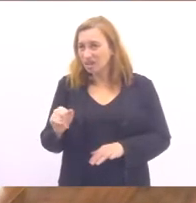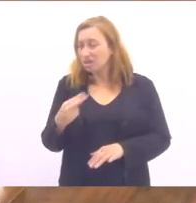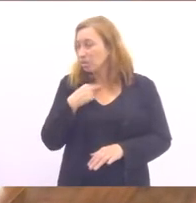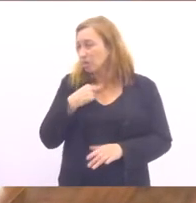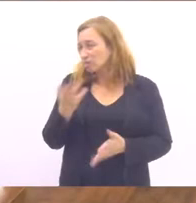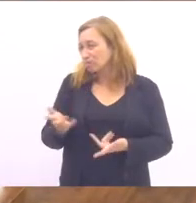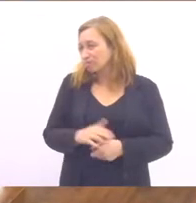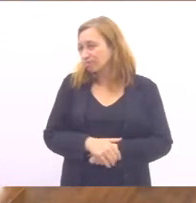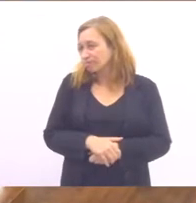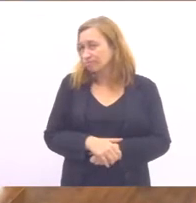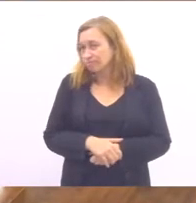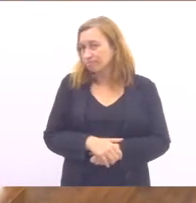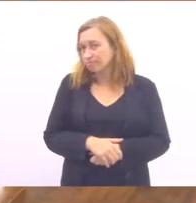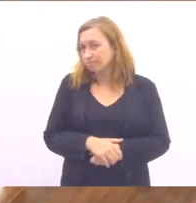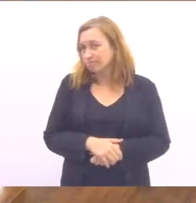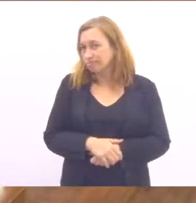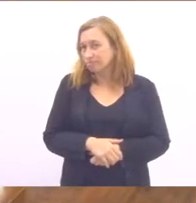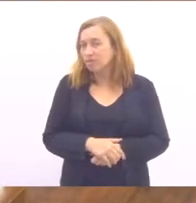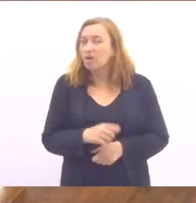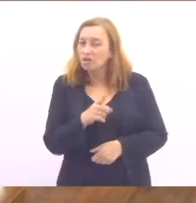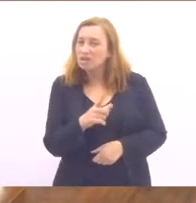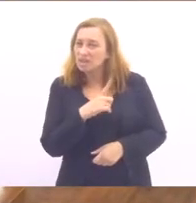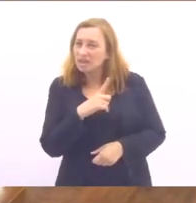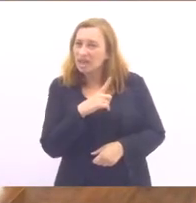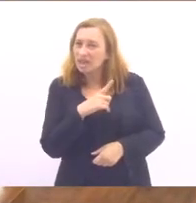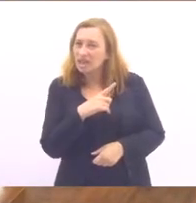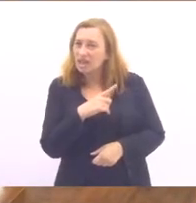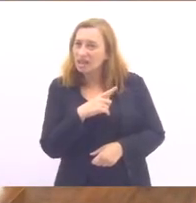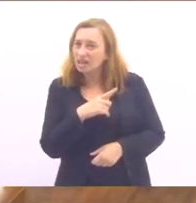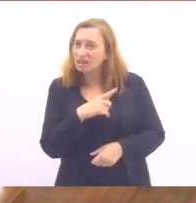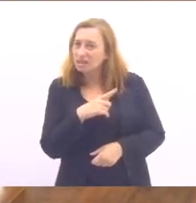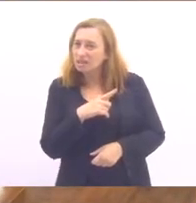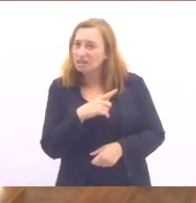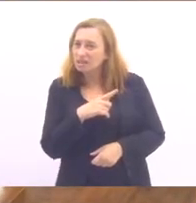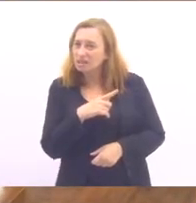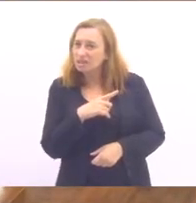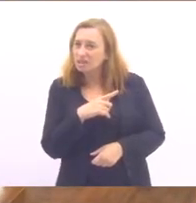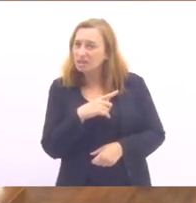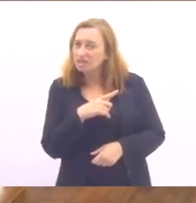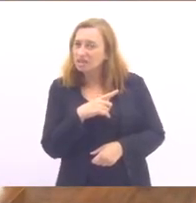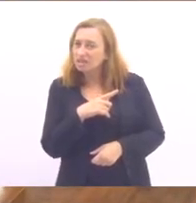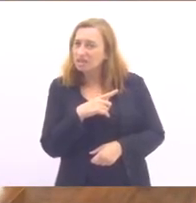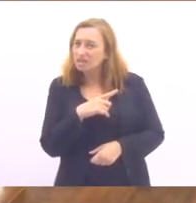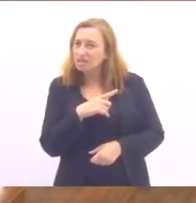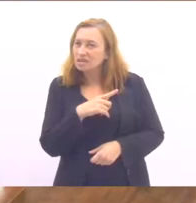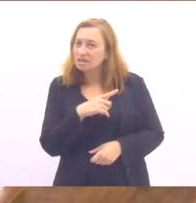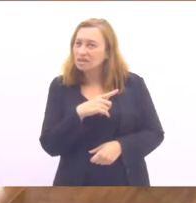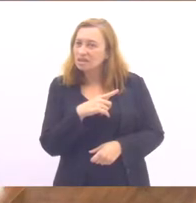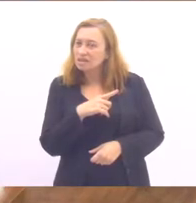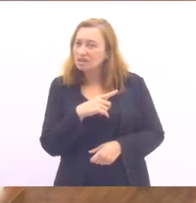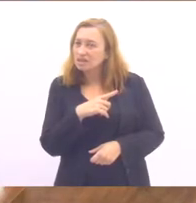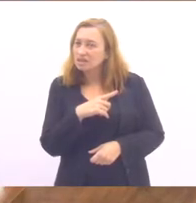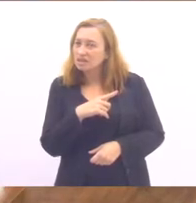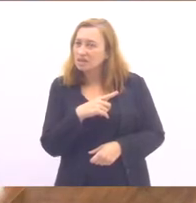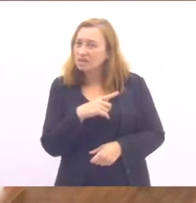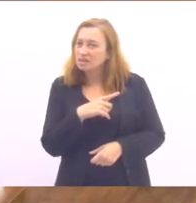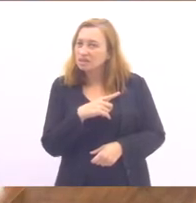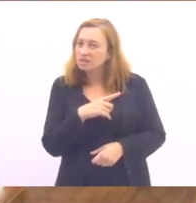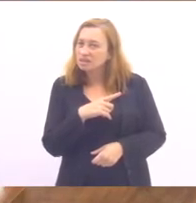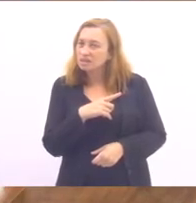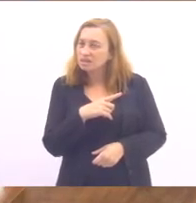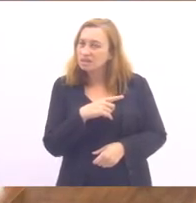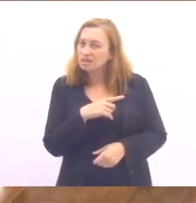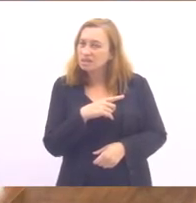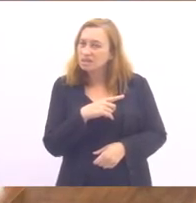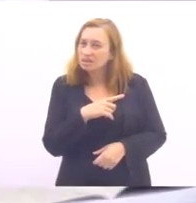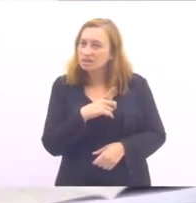posso. Você tem a questão de que a gente vai lá no Bom, esse ponto que você falou,